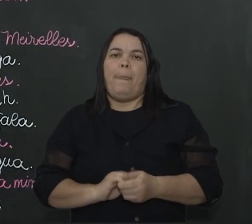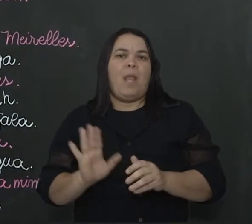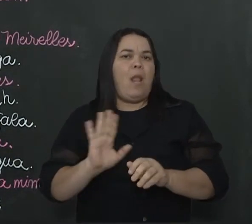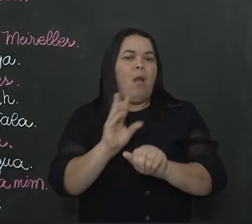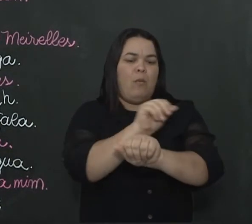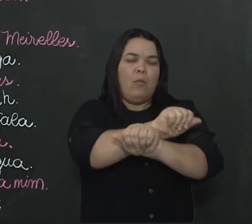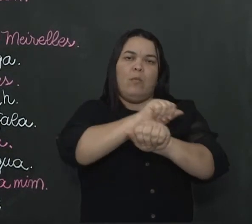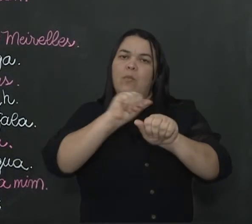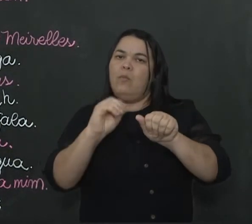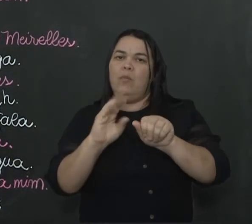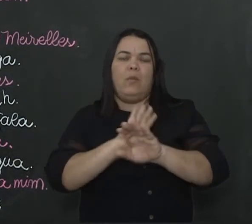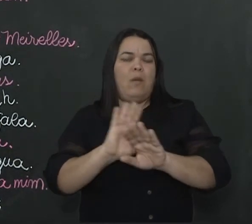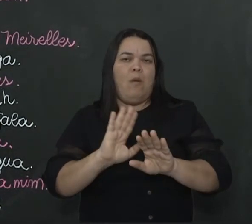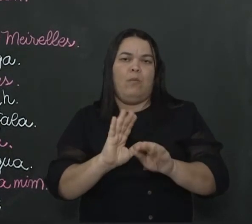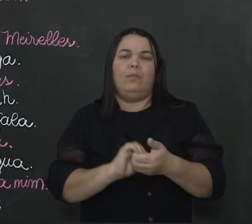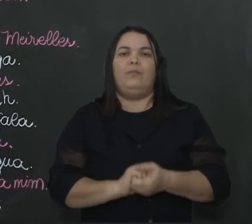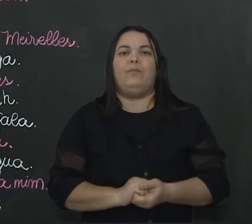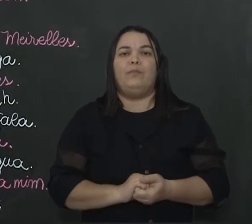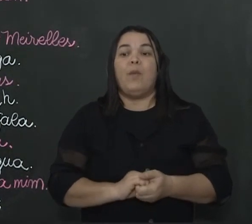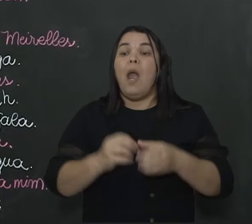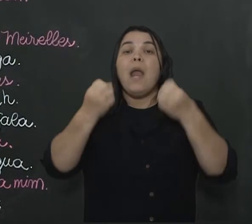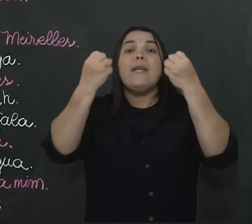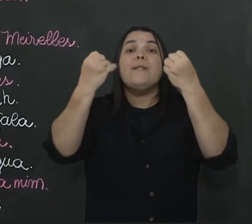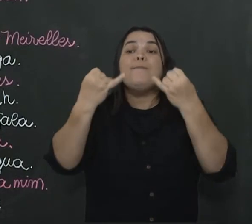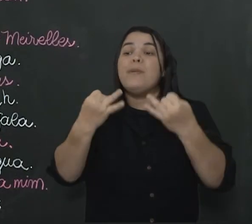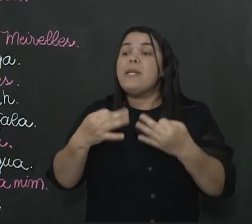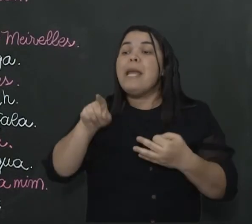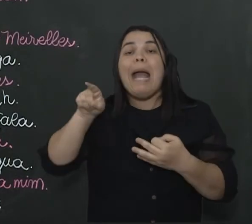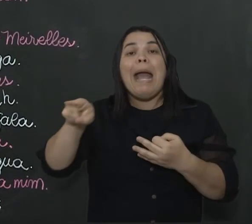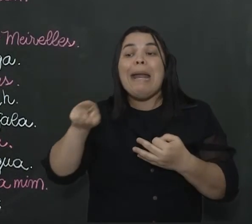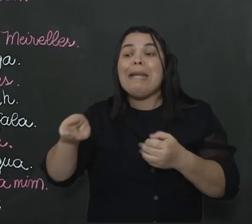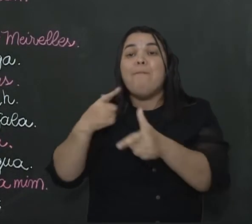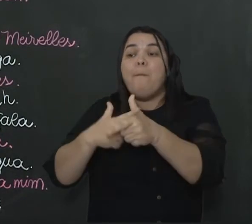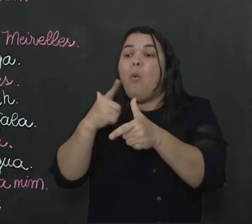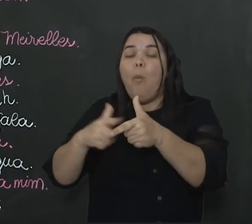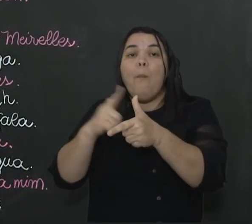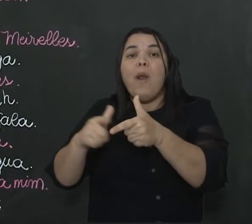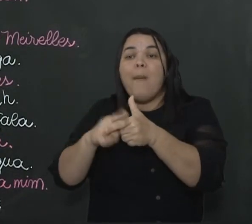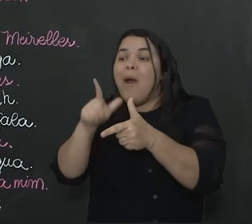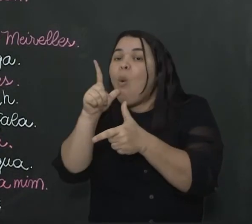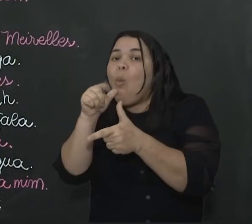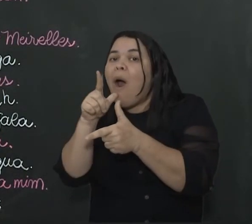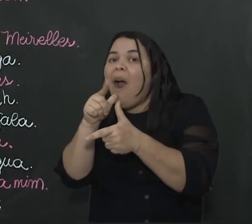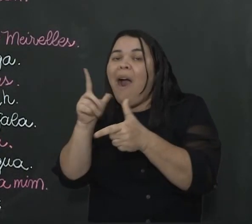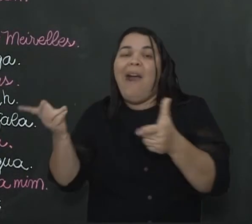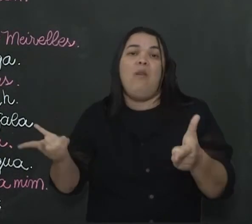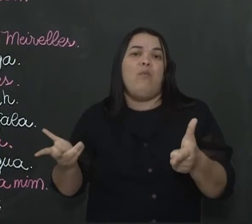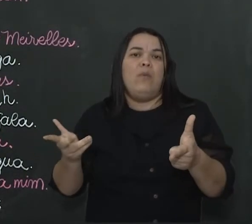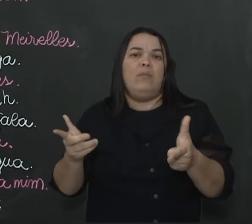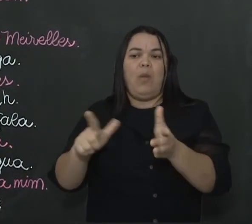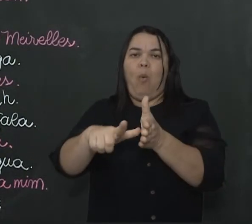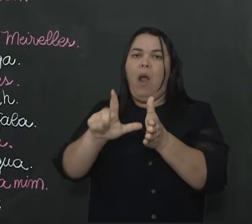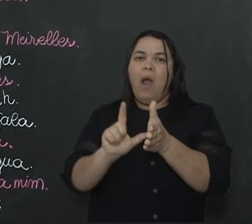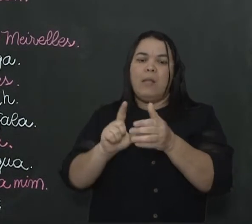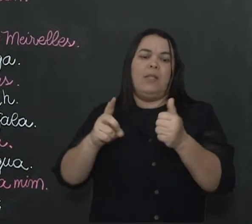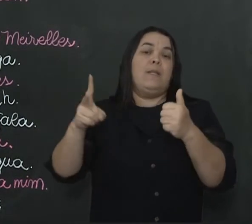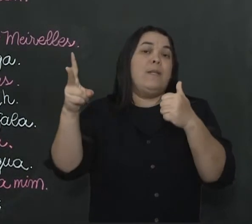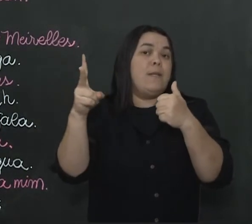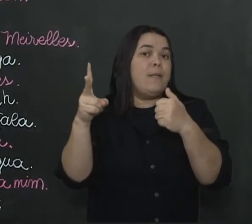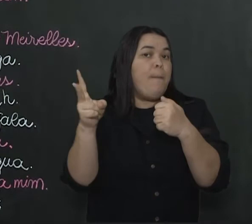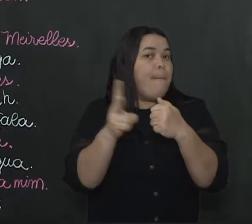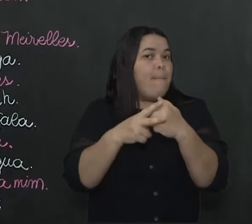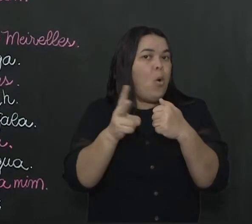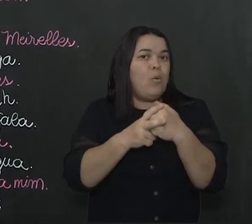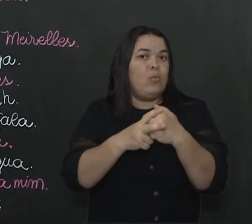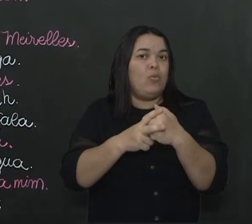artigo. Expliquei a eles o problema com a bomba de água. Antes de pronomes pessoais também, do caso reto, a gente